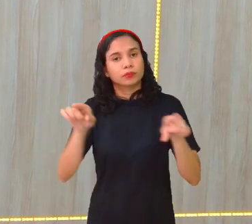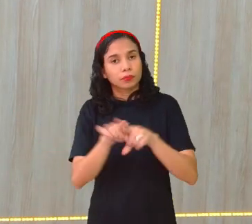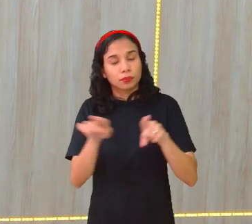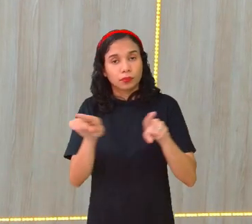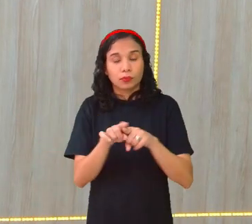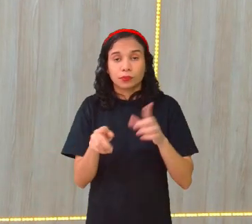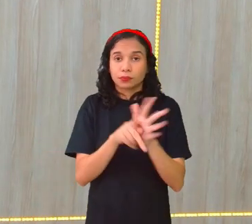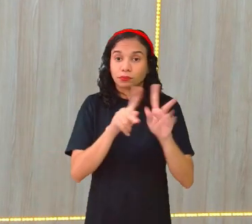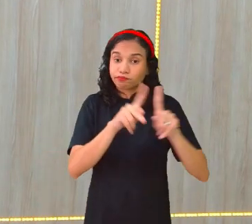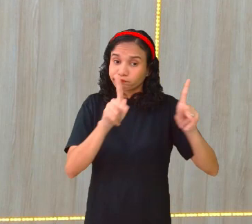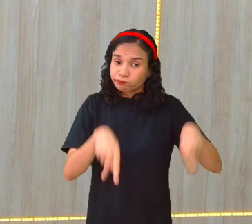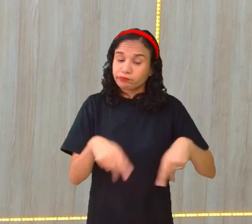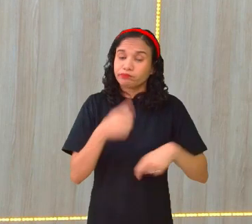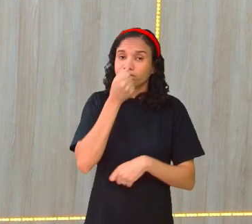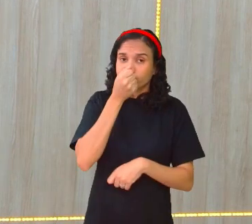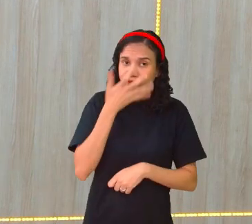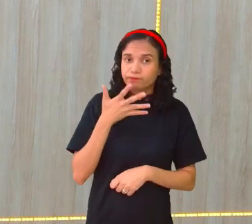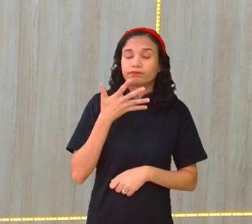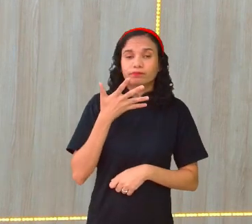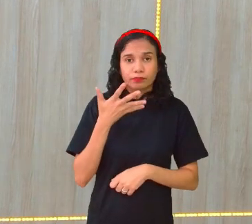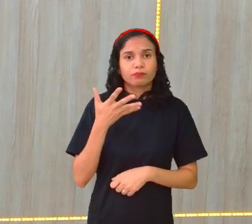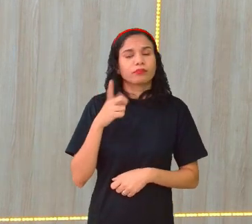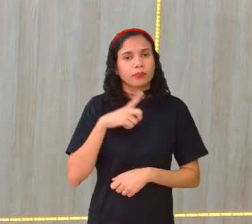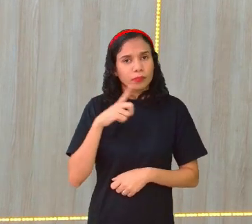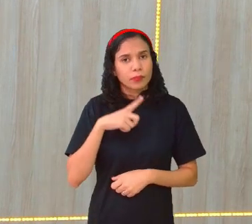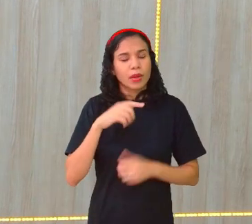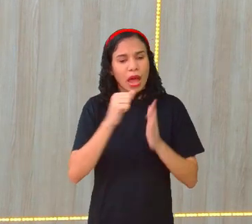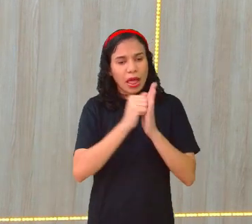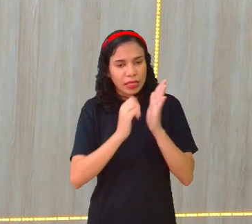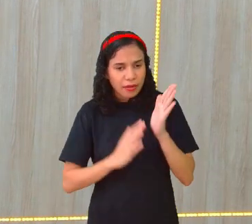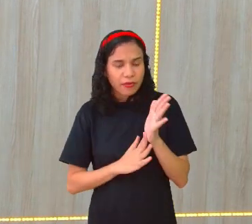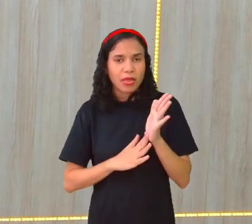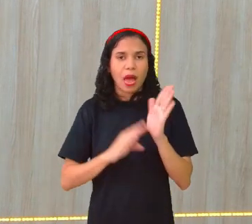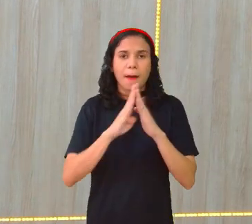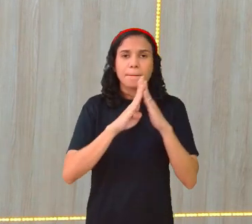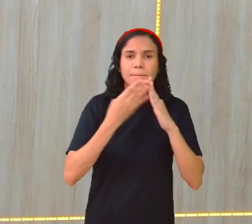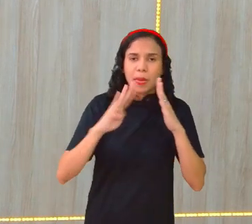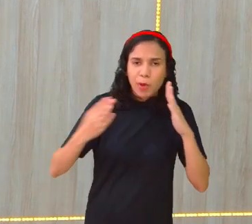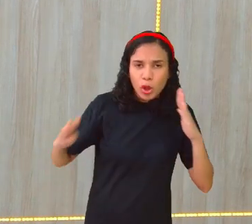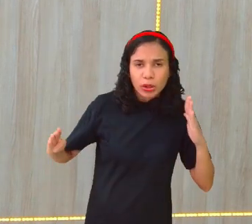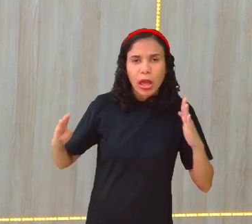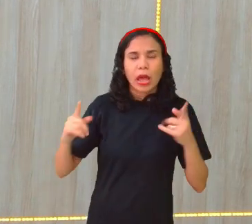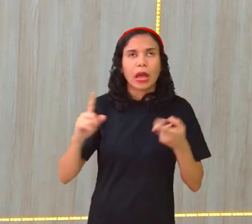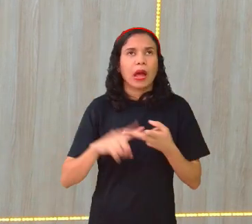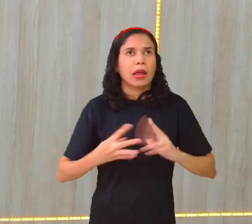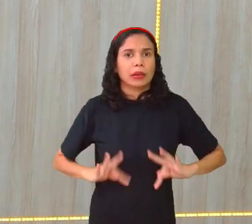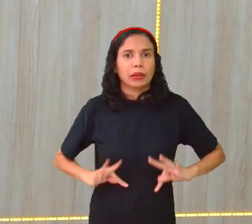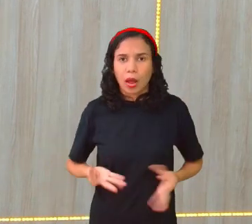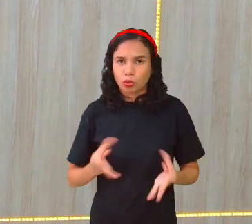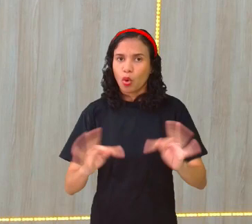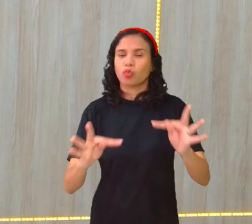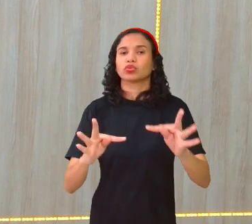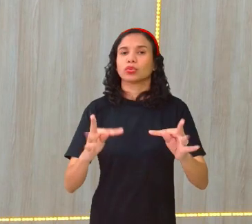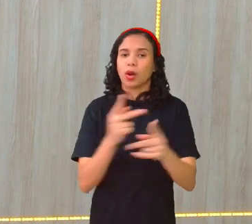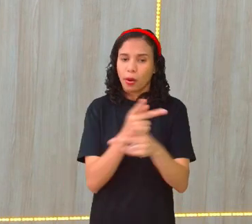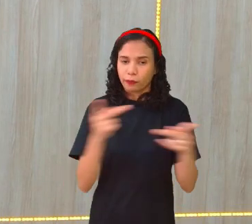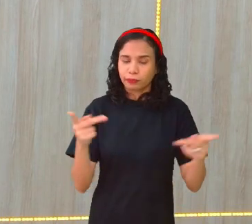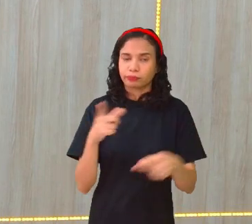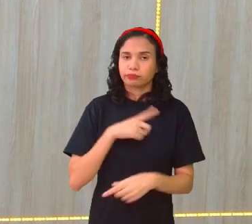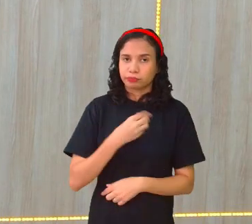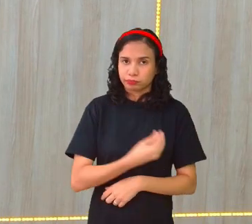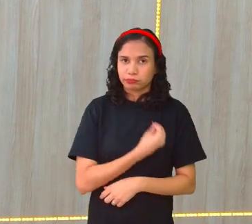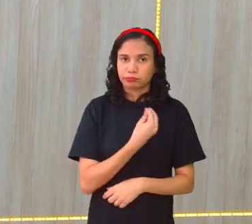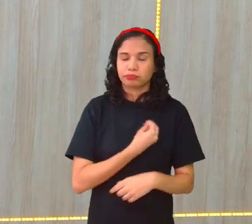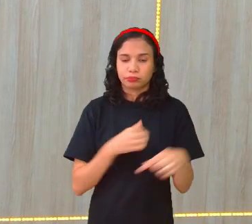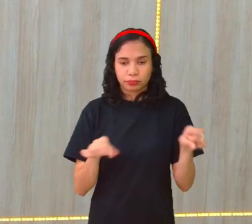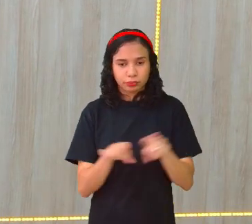uma programação muito boa aí, com muitas atividades, bibliotecas, né? A questão tecnológica, então vocês procurem aí